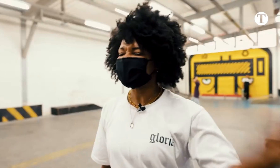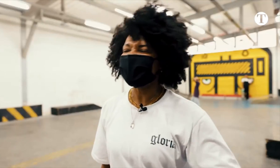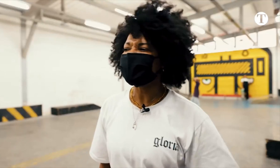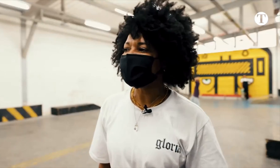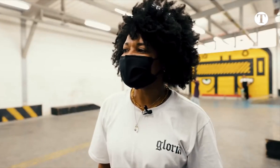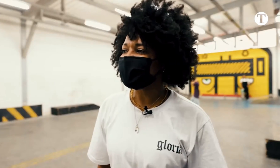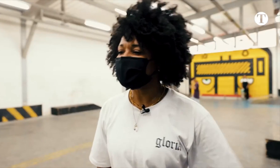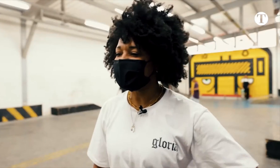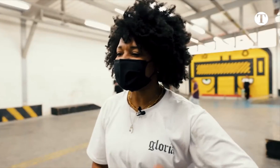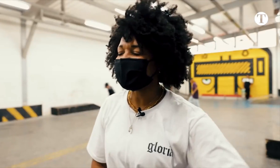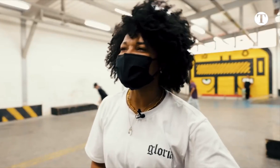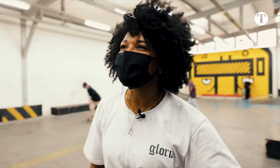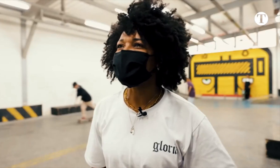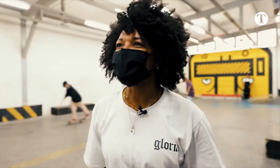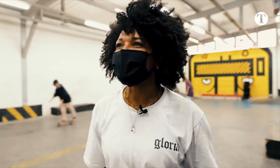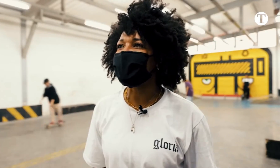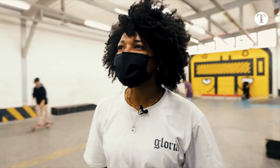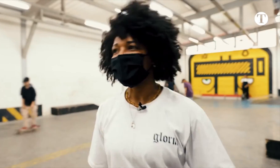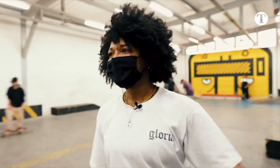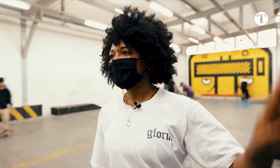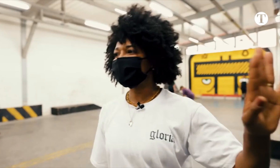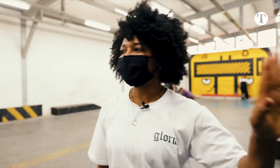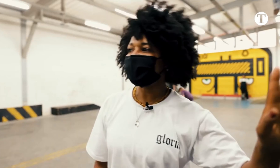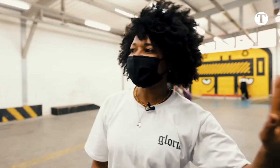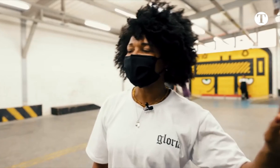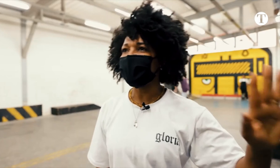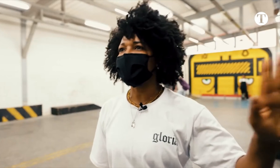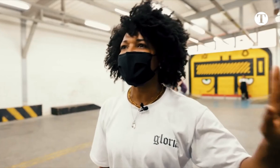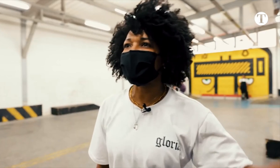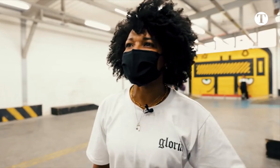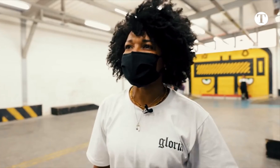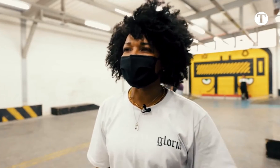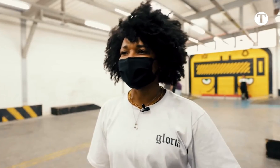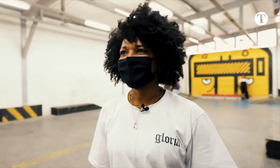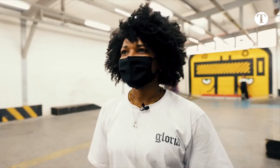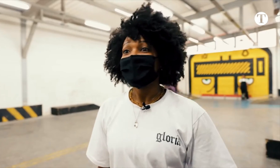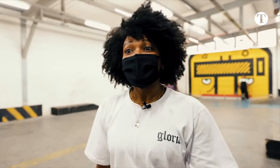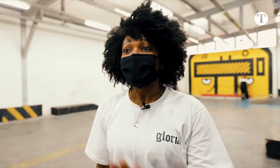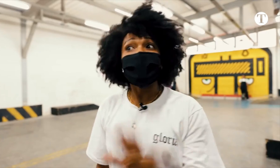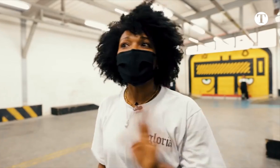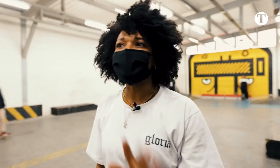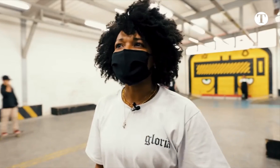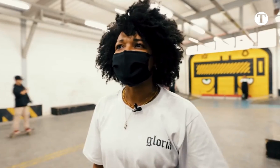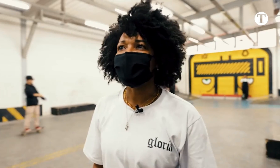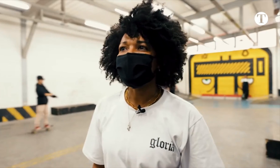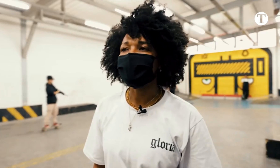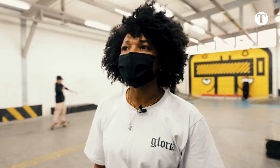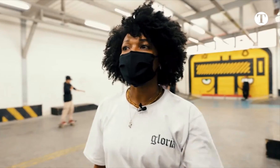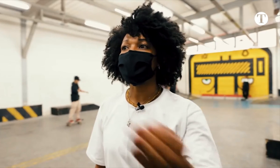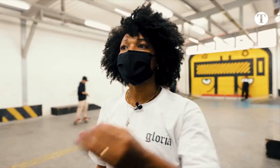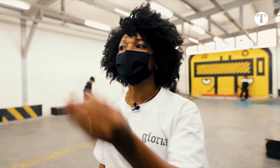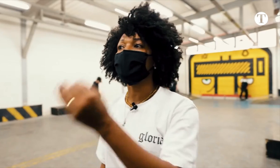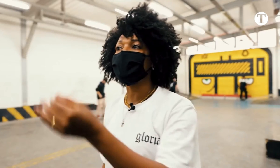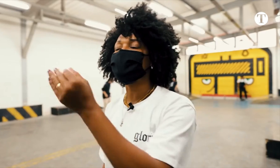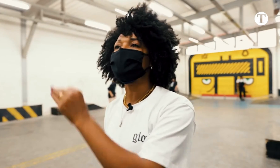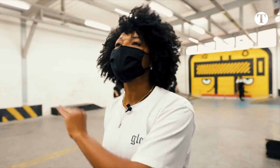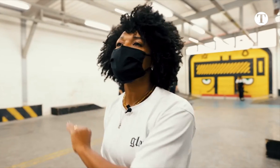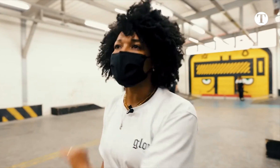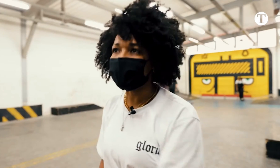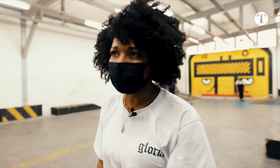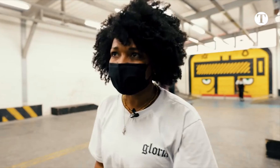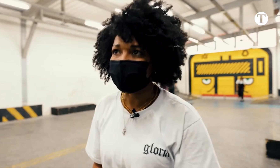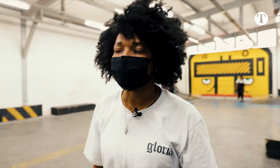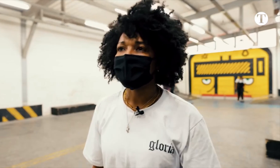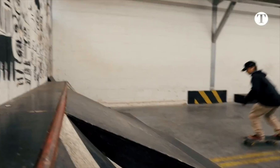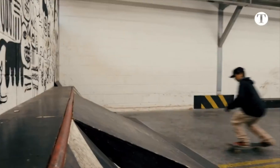menina aí, aposto que nem anda de skate, pegou um skate debaixo do braço e tá na vibe Raíssa. Não é assim, né? Então a gente tem que conhecer